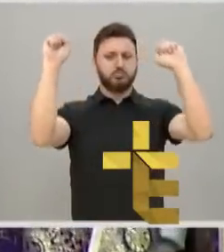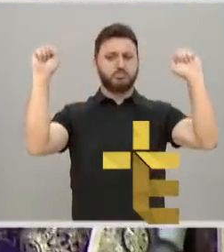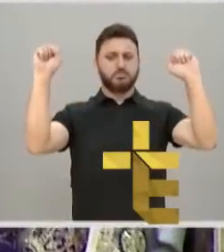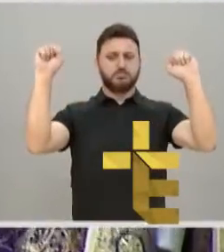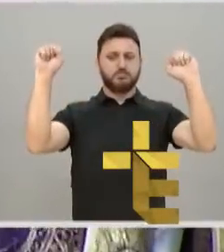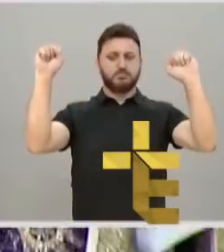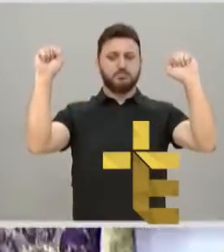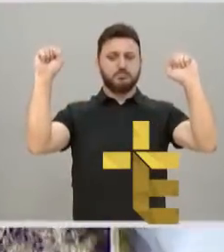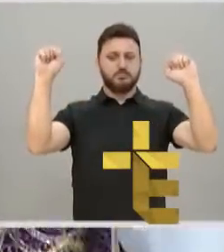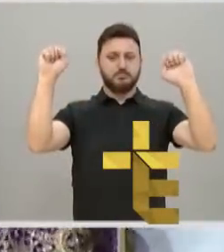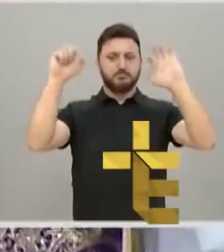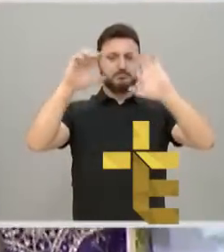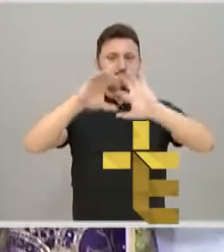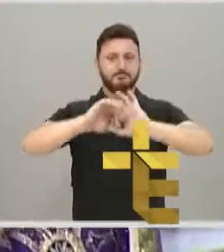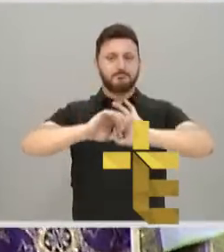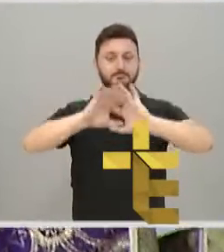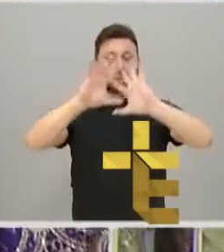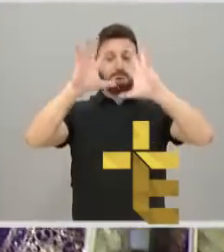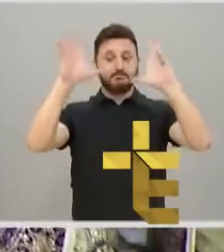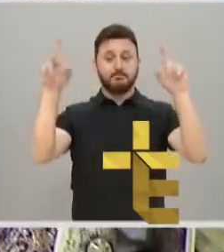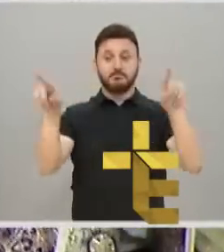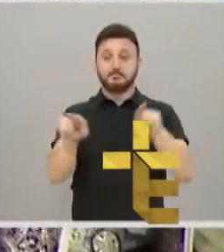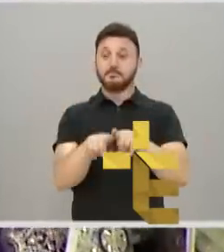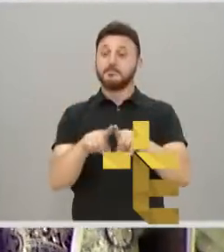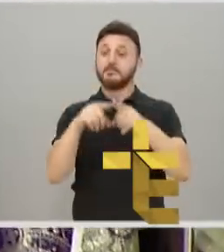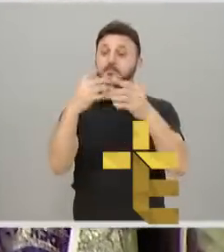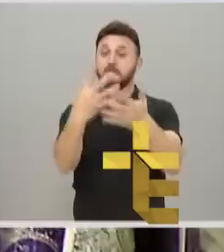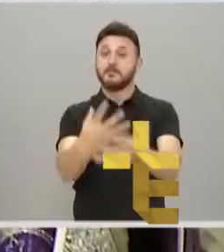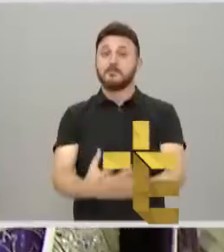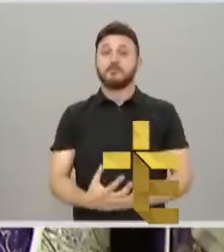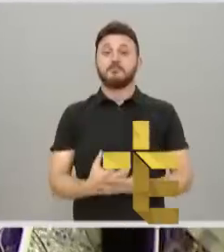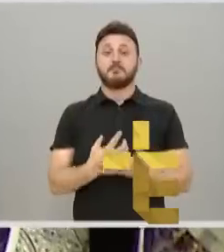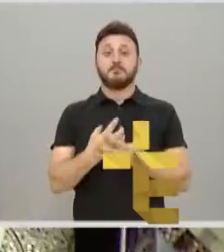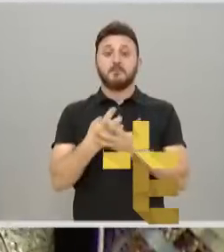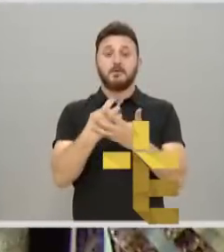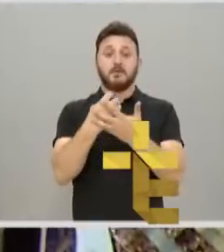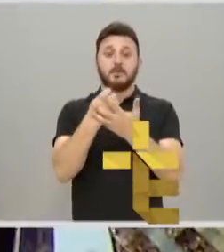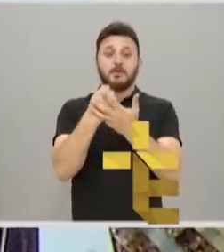liberta e salva.